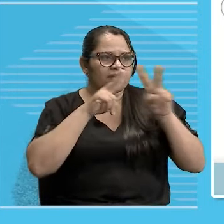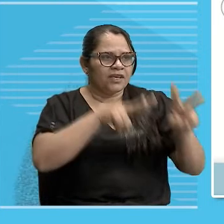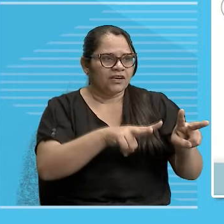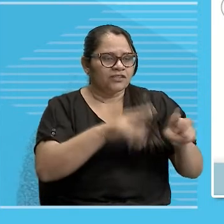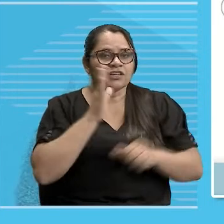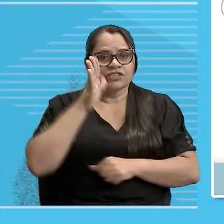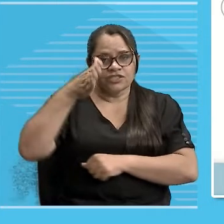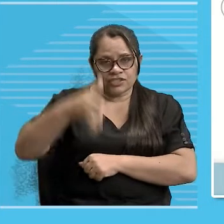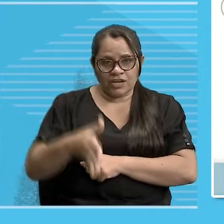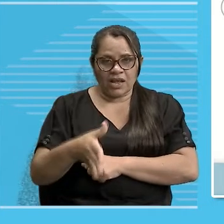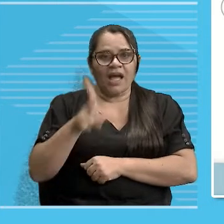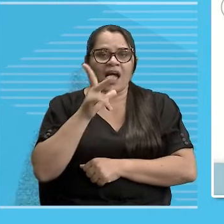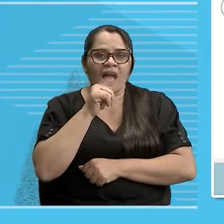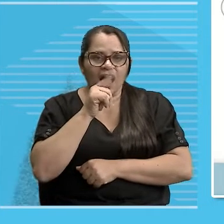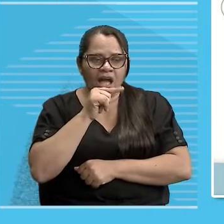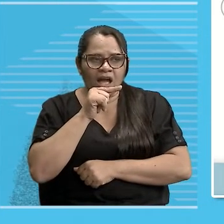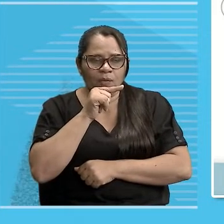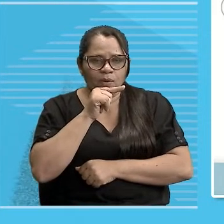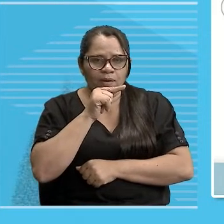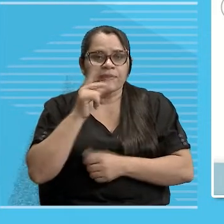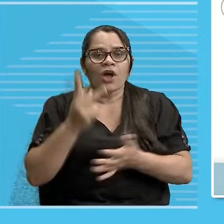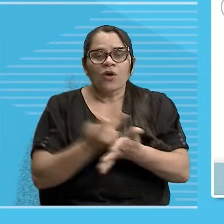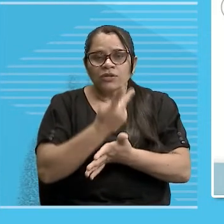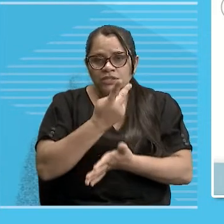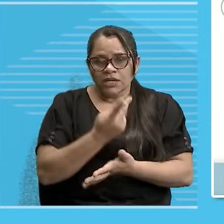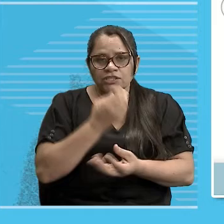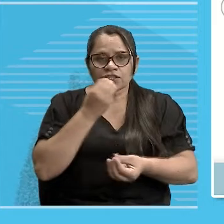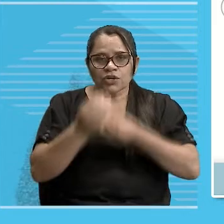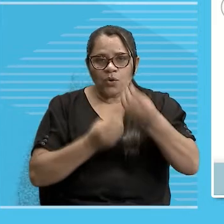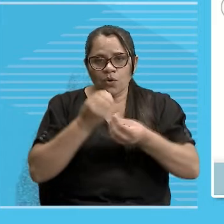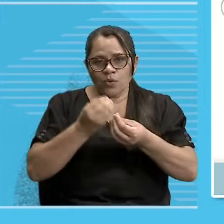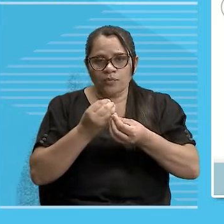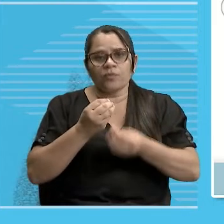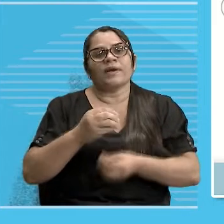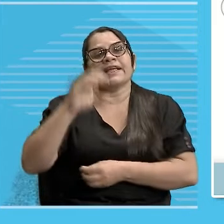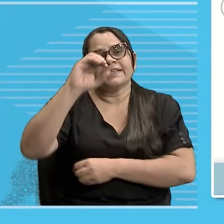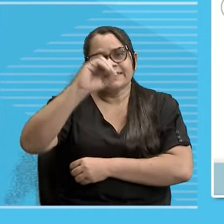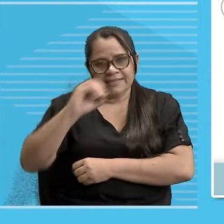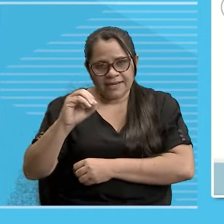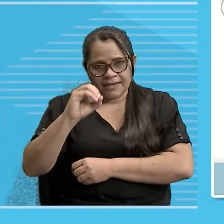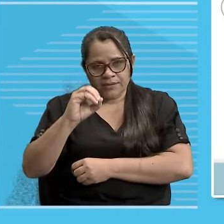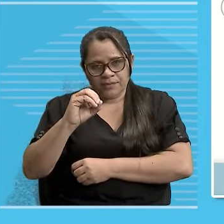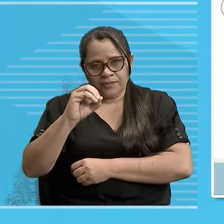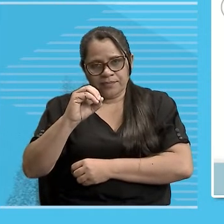Já a fusão da água ocorre em 0 graus Celsius